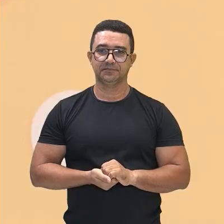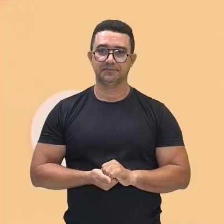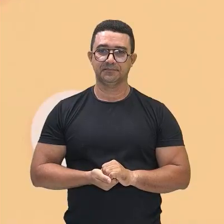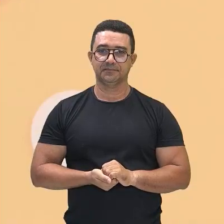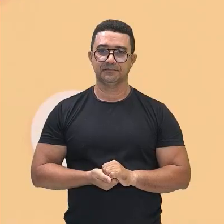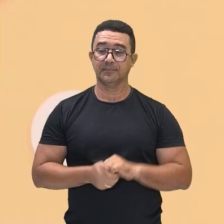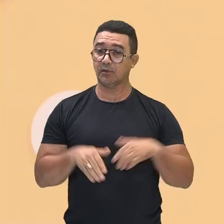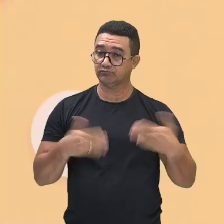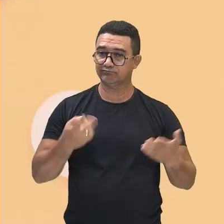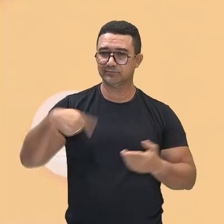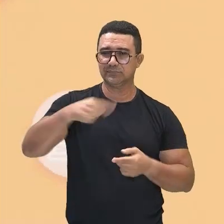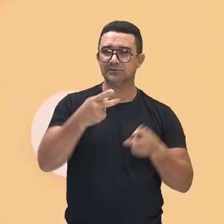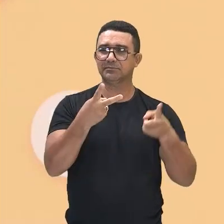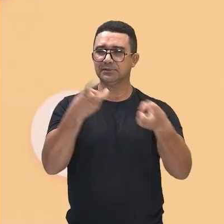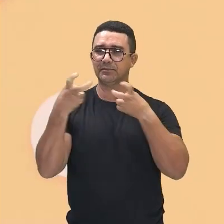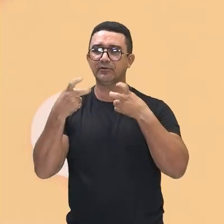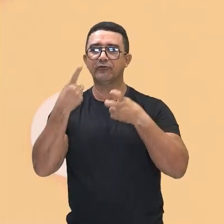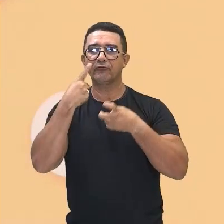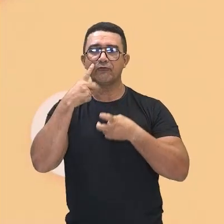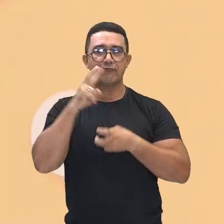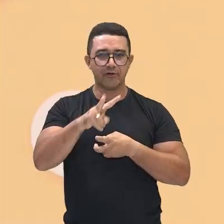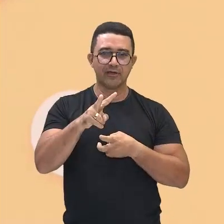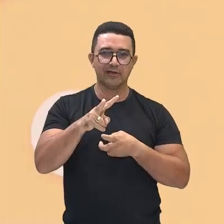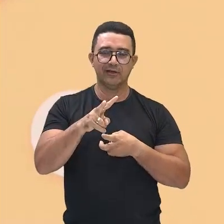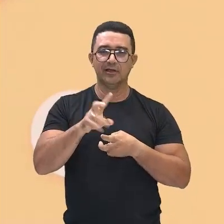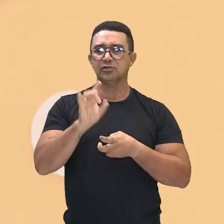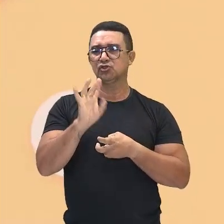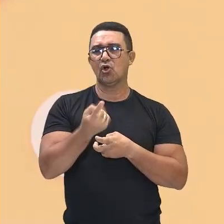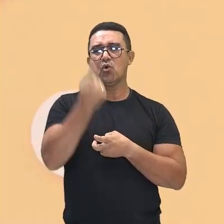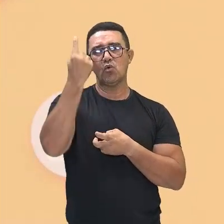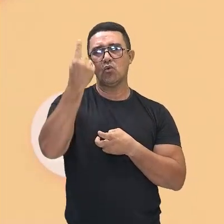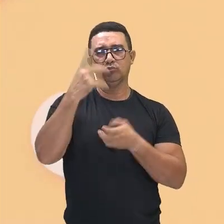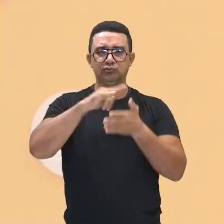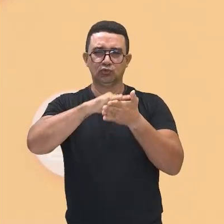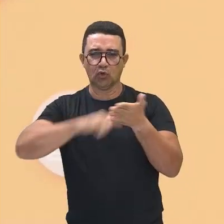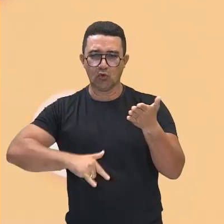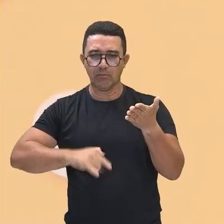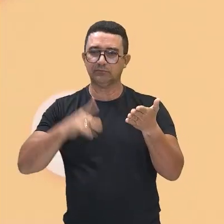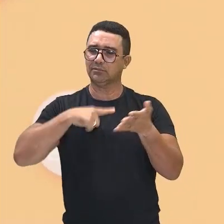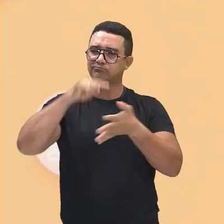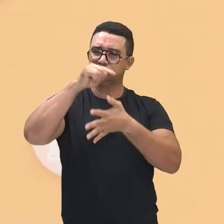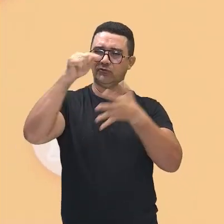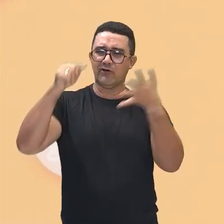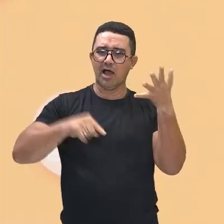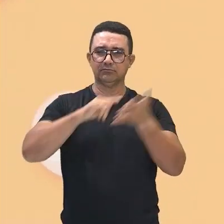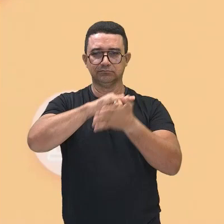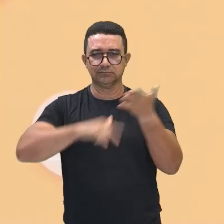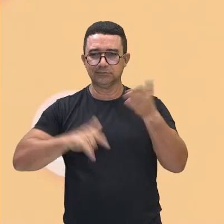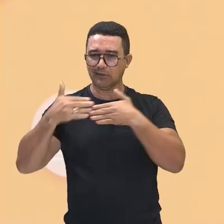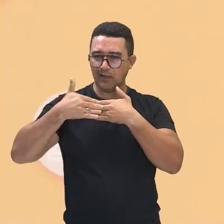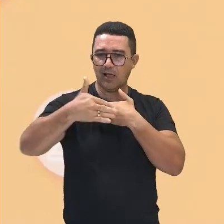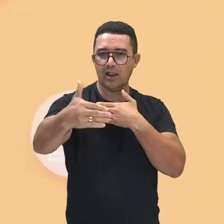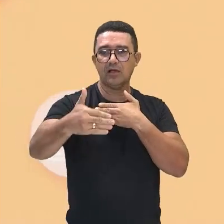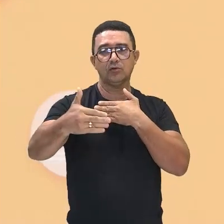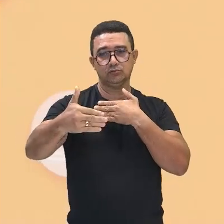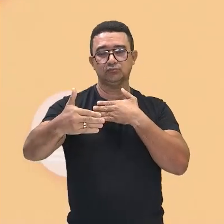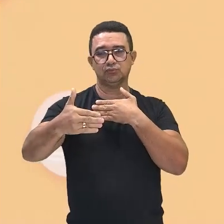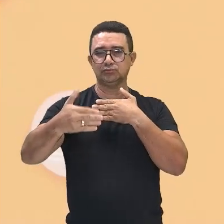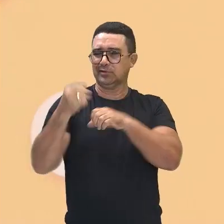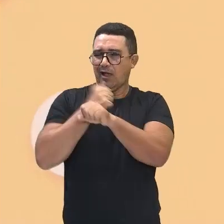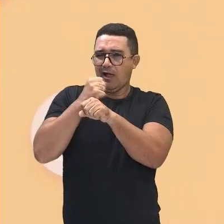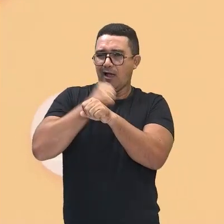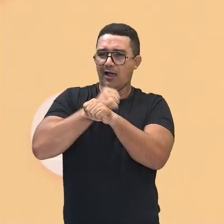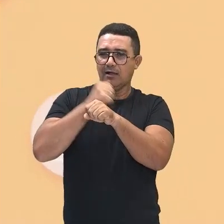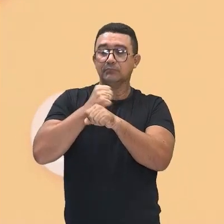Então, como vocês puderam ver, não foi um único tratado. A gente teve diversos tratados ao longo do tempo que foram, então,